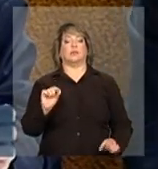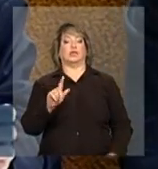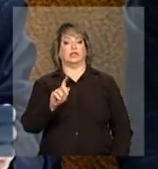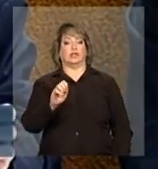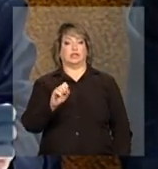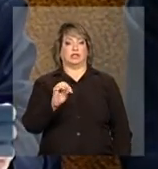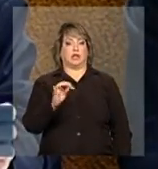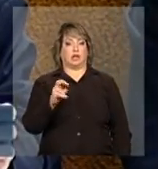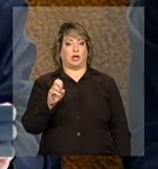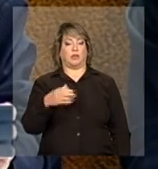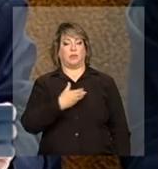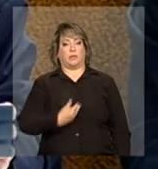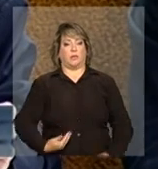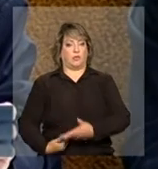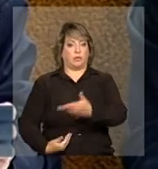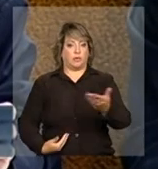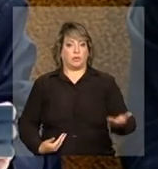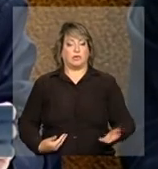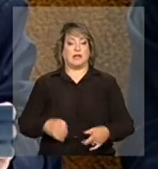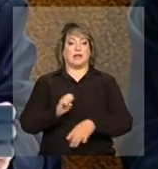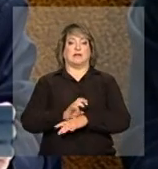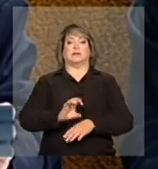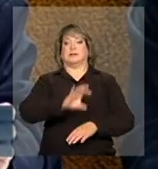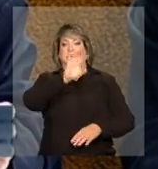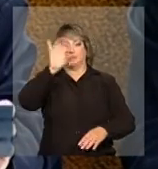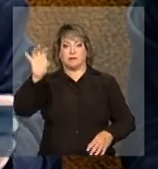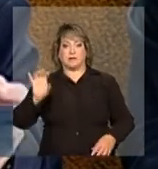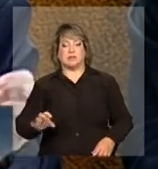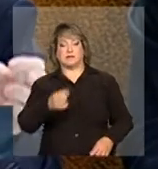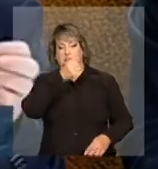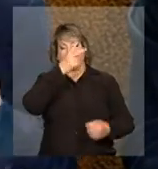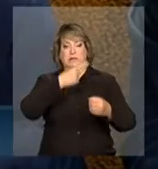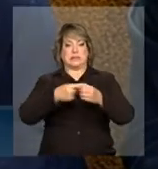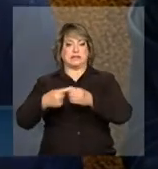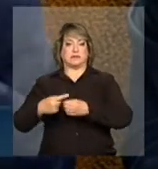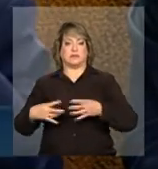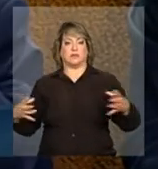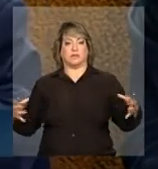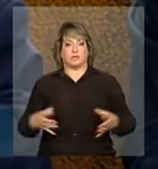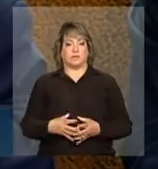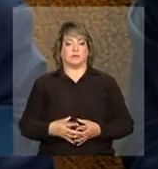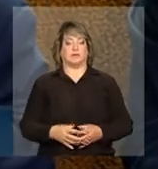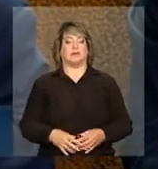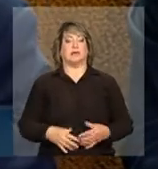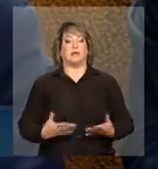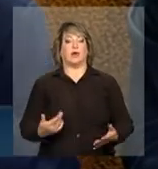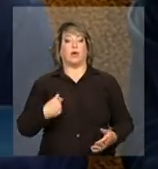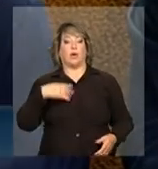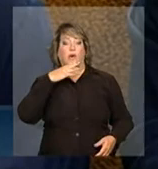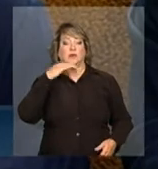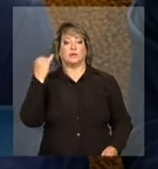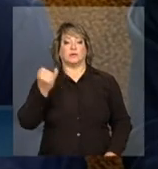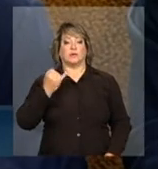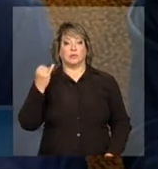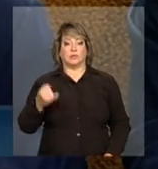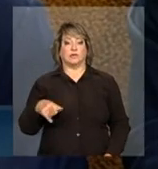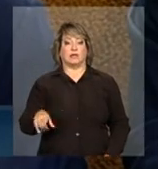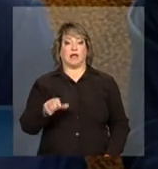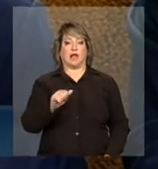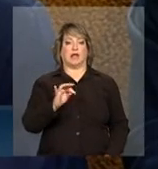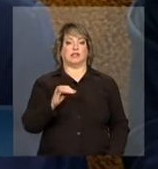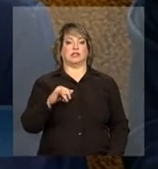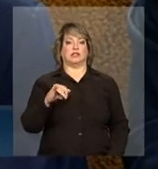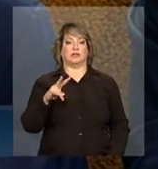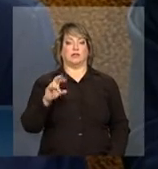com gestores públicos estaduais e municipais. Acho que o ponto mais importante, significativo,